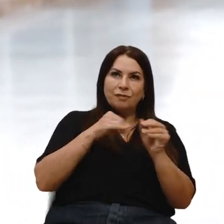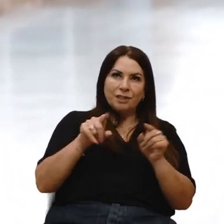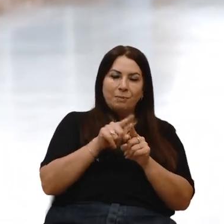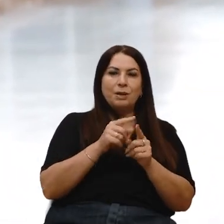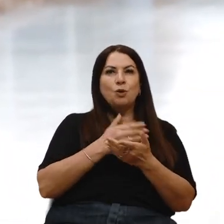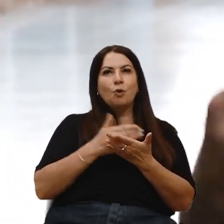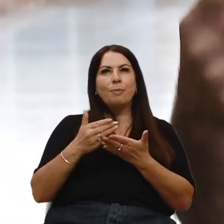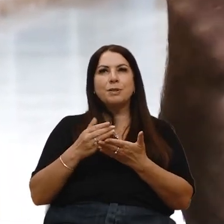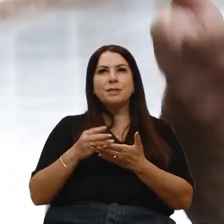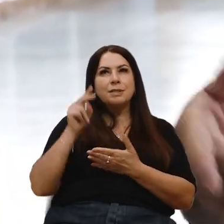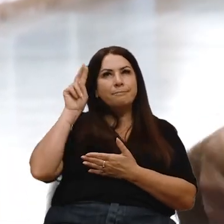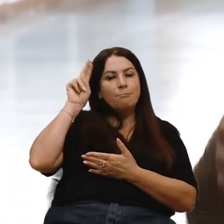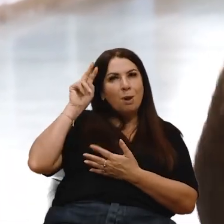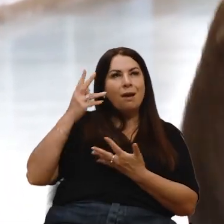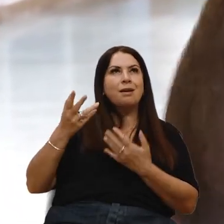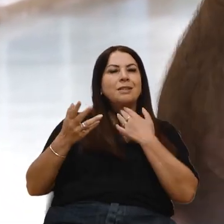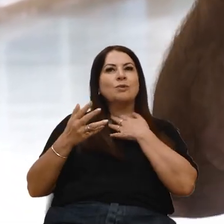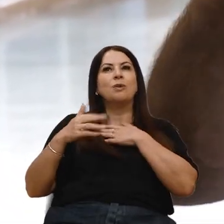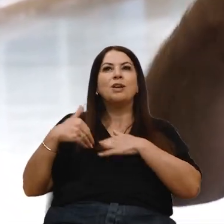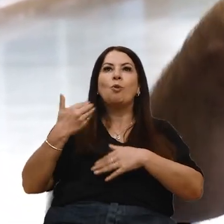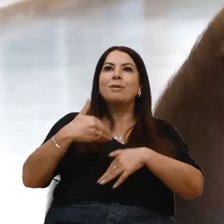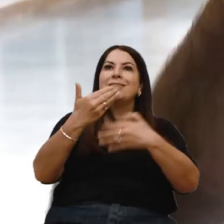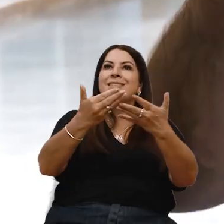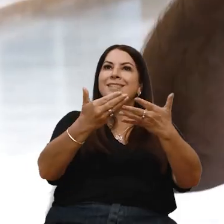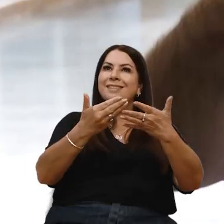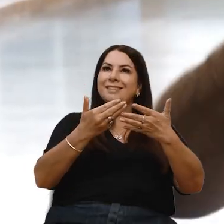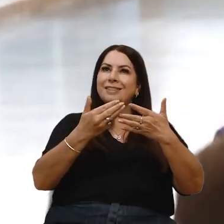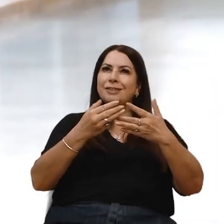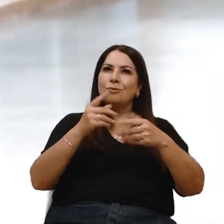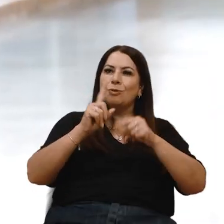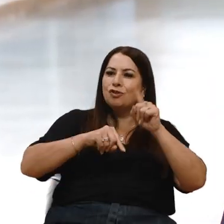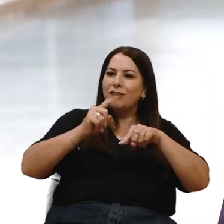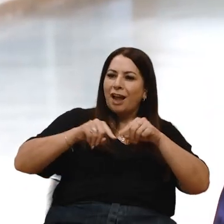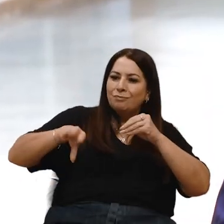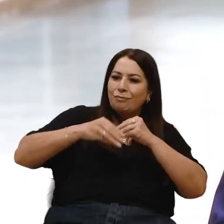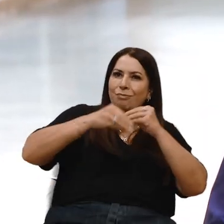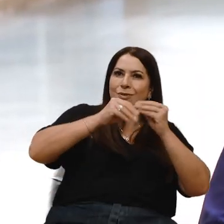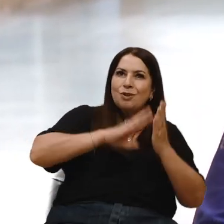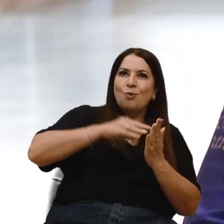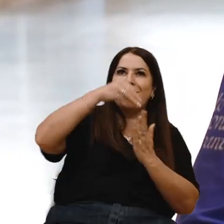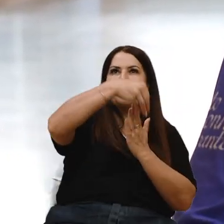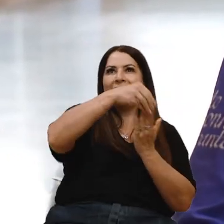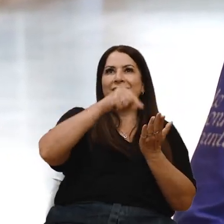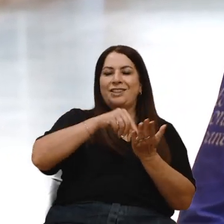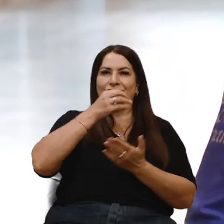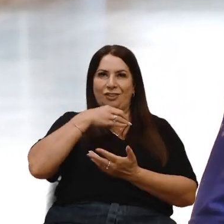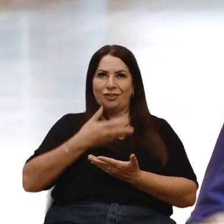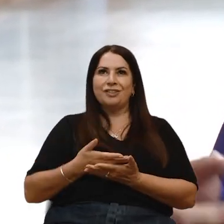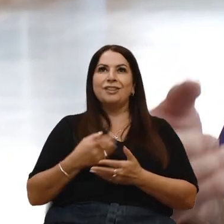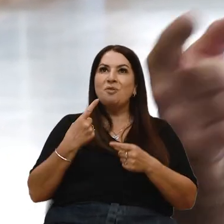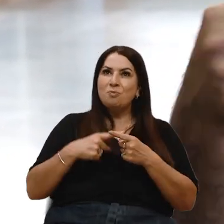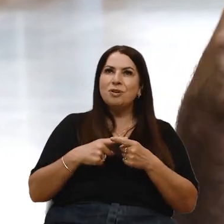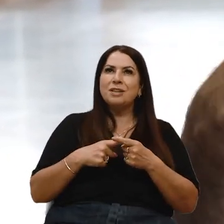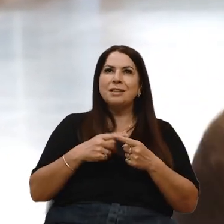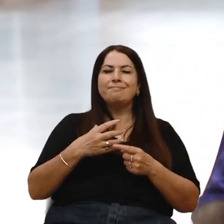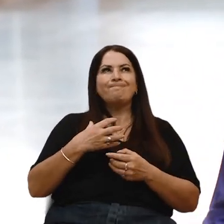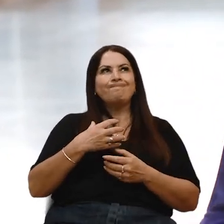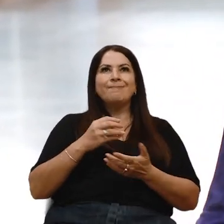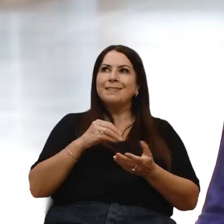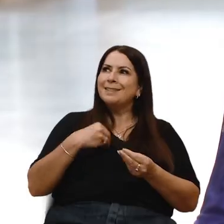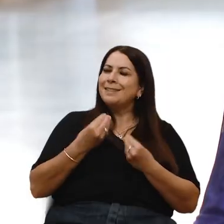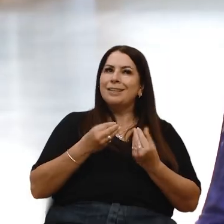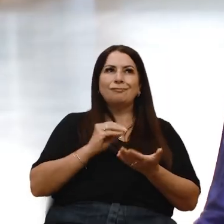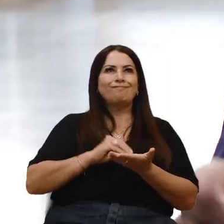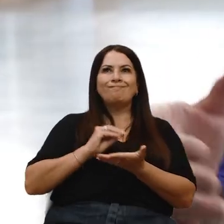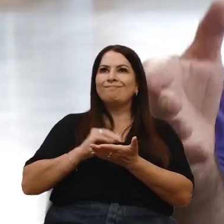Uva, depois começa a Páscoa. Então engrenando essa série de atividades ao calendário de Caxias do Sul, porque a gente sente